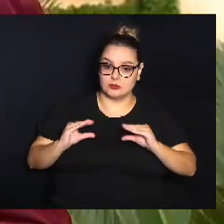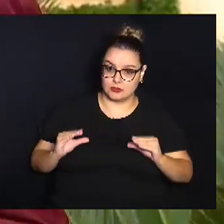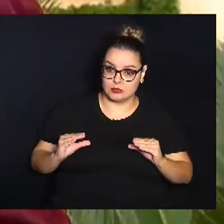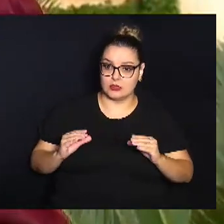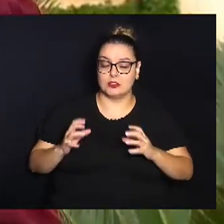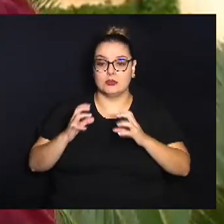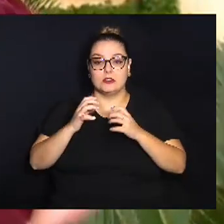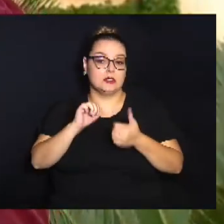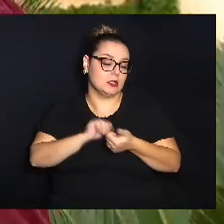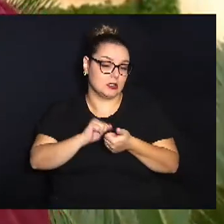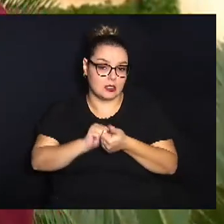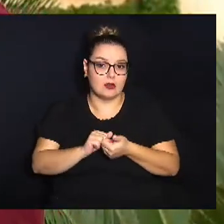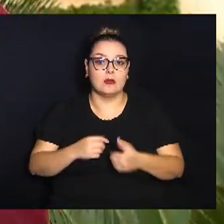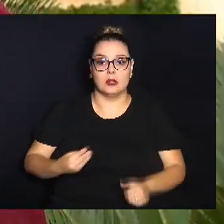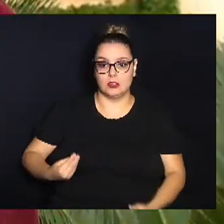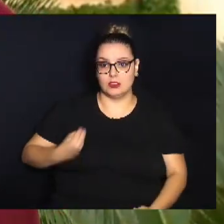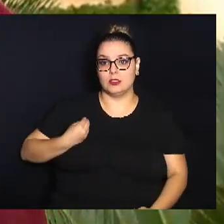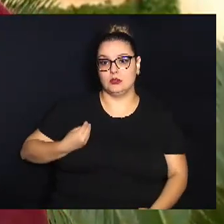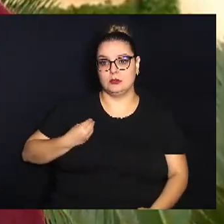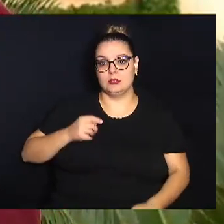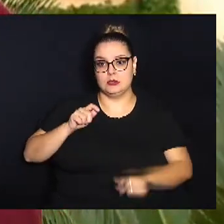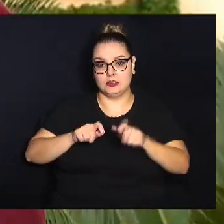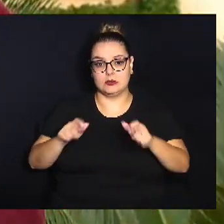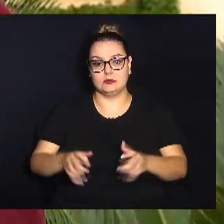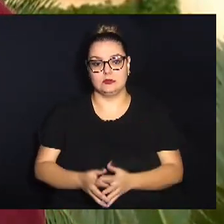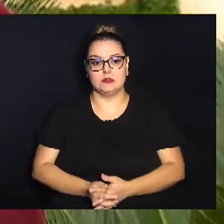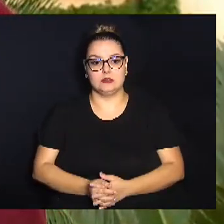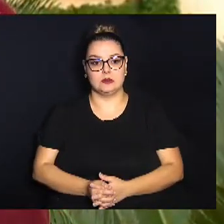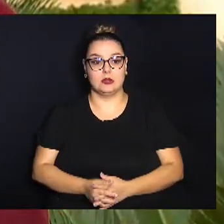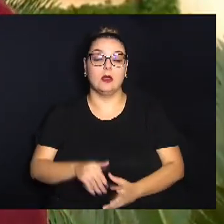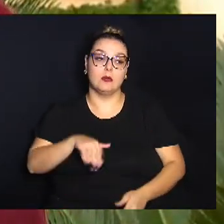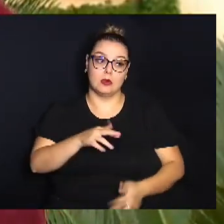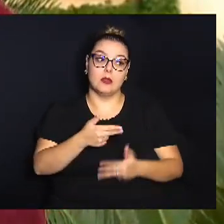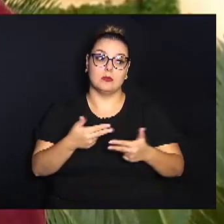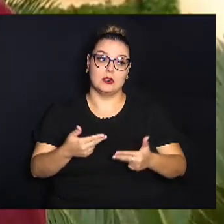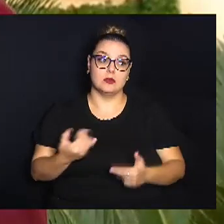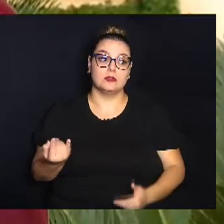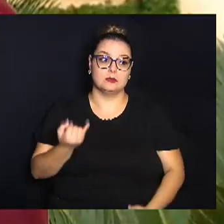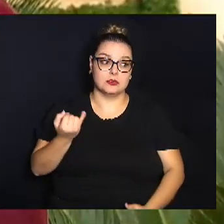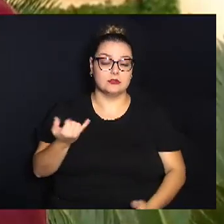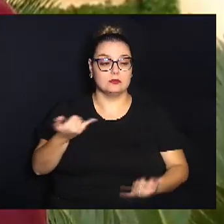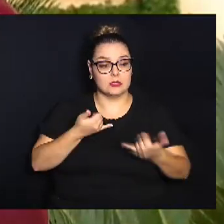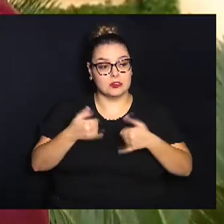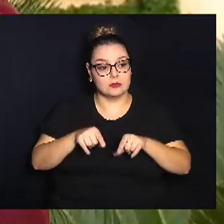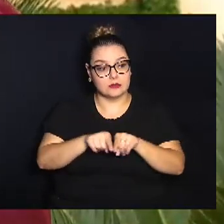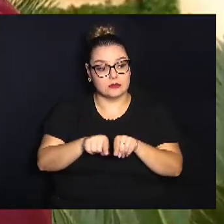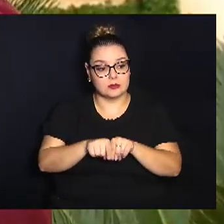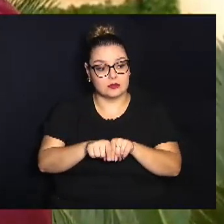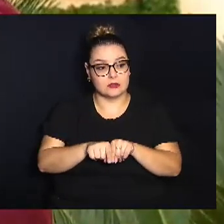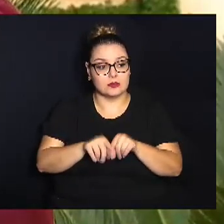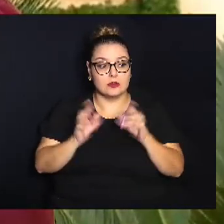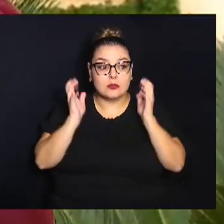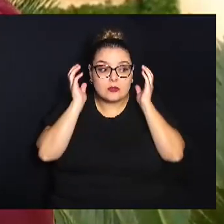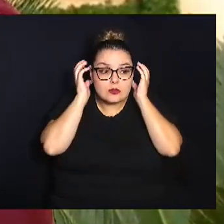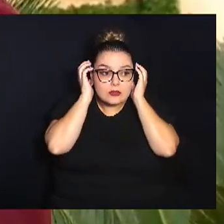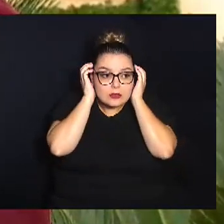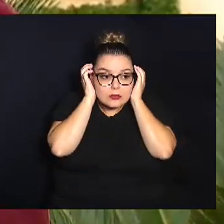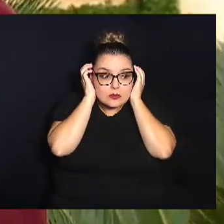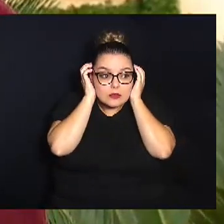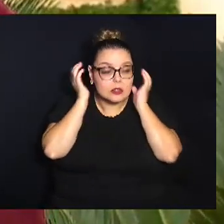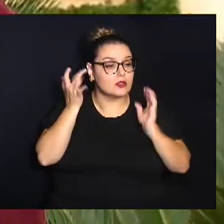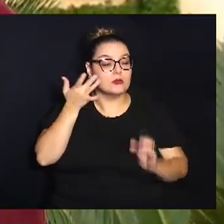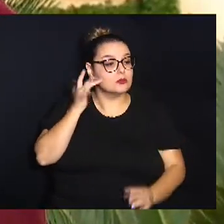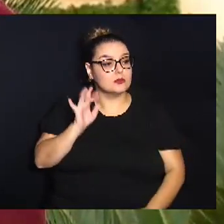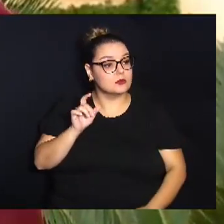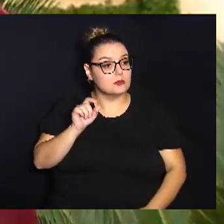na qualidade ali de vida dessas pessoas. Mais uma coisa interessante que você tinha me falado também sobre os abafadores, né? Eu mesma não sabia que